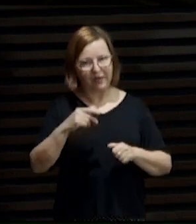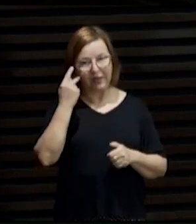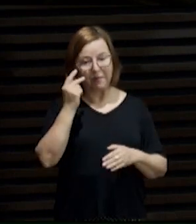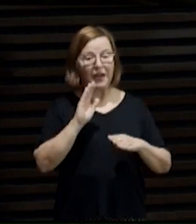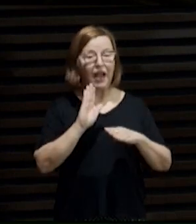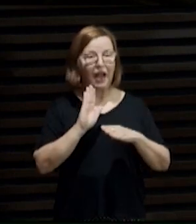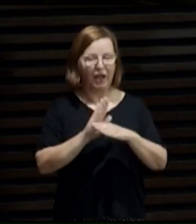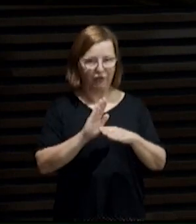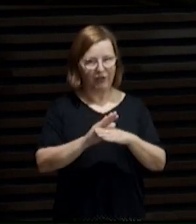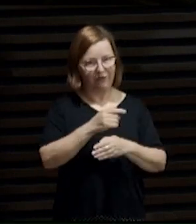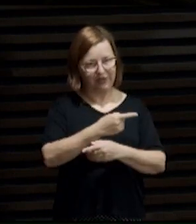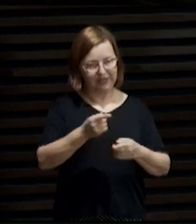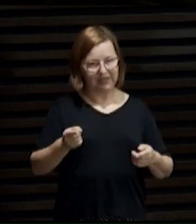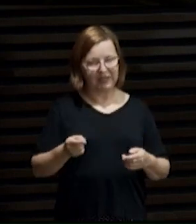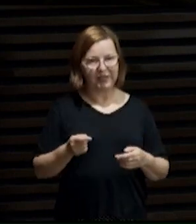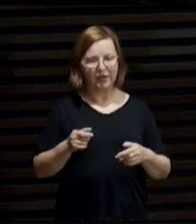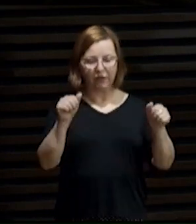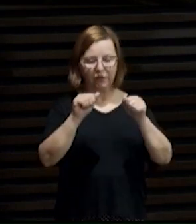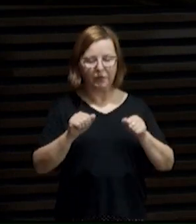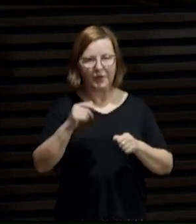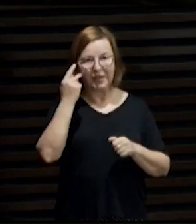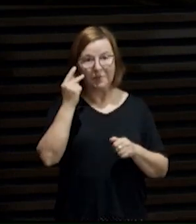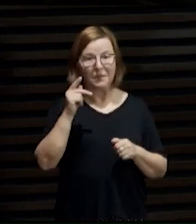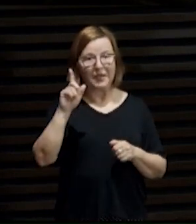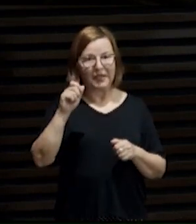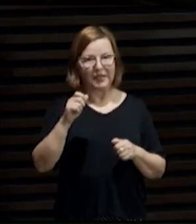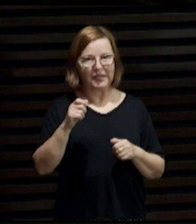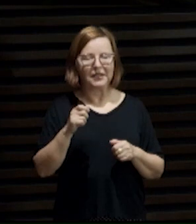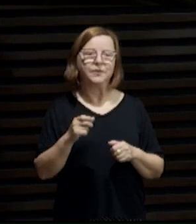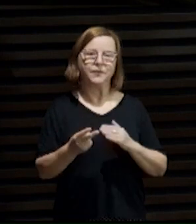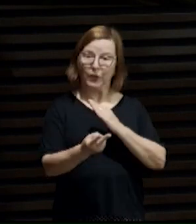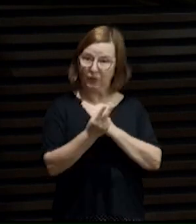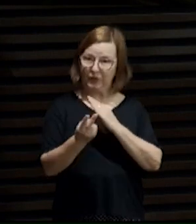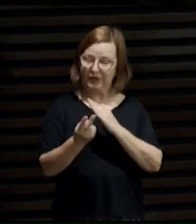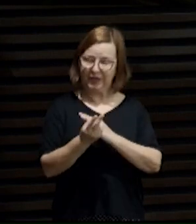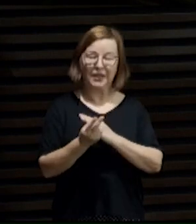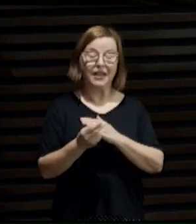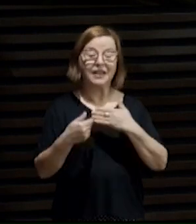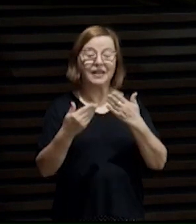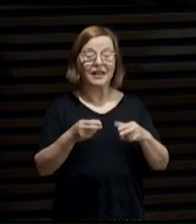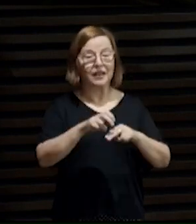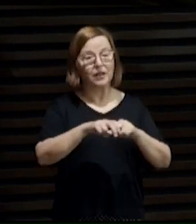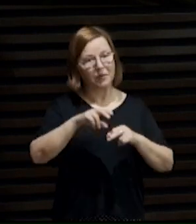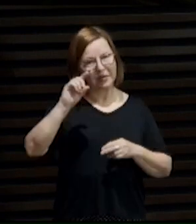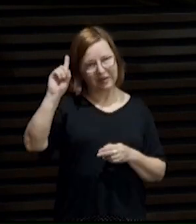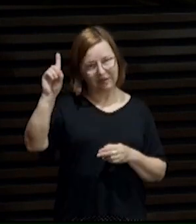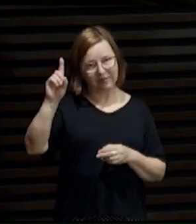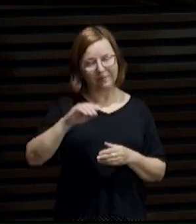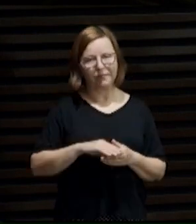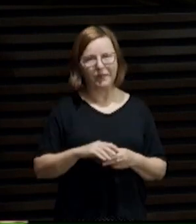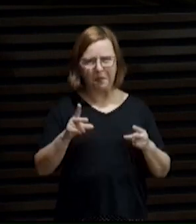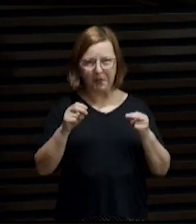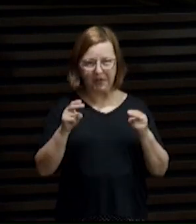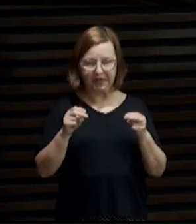ajudar. Ela foi formada para ser protegida. Ela foi dada por Deus. Perceba que quando a